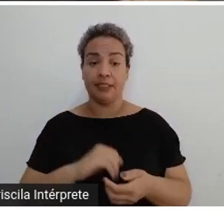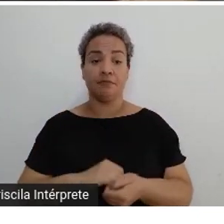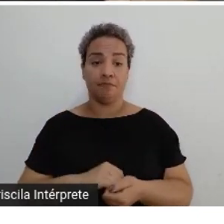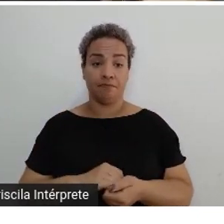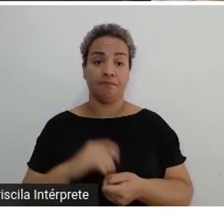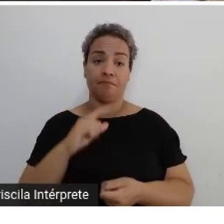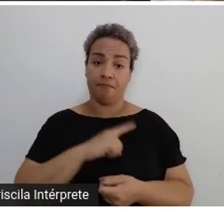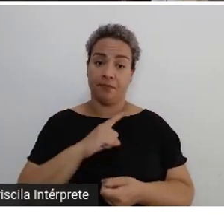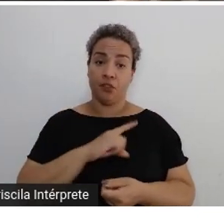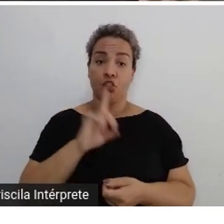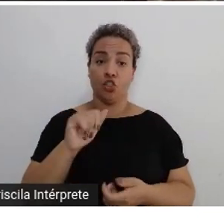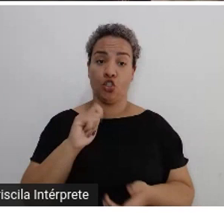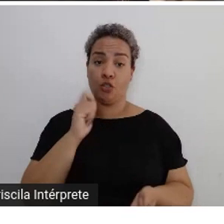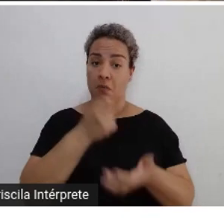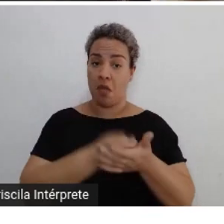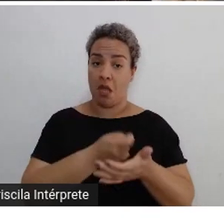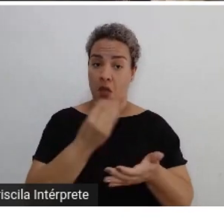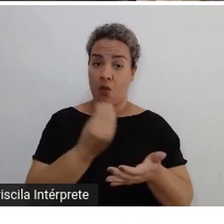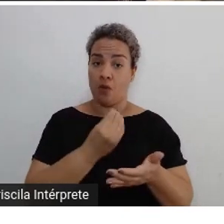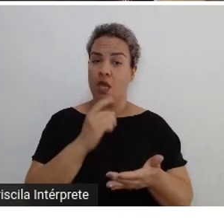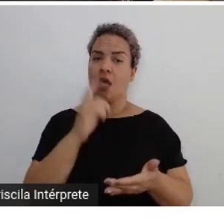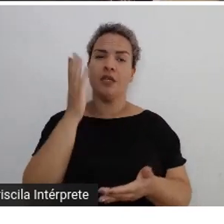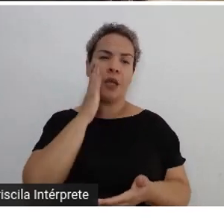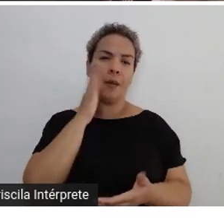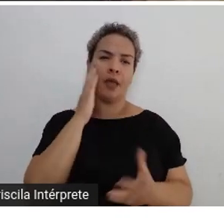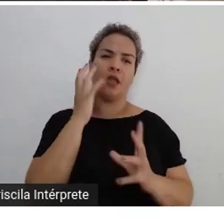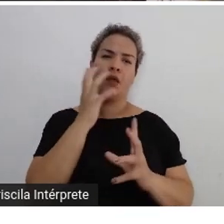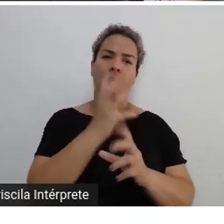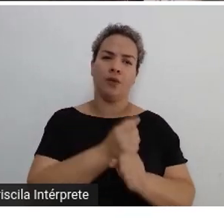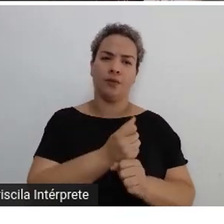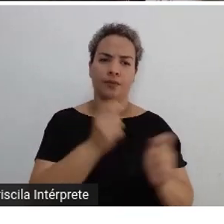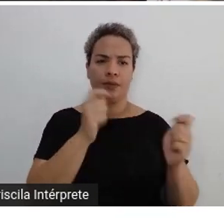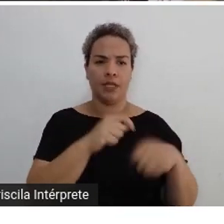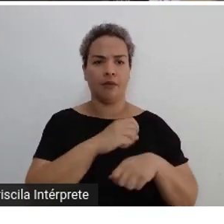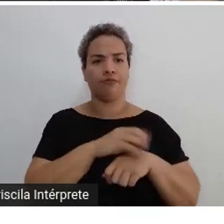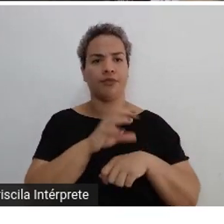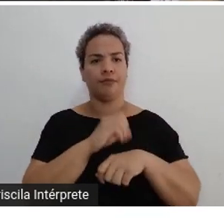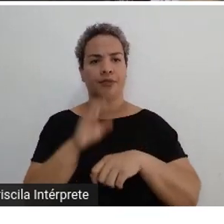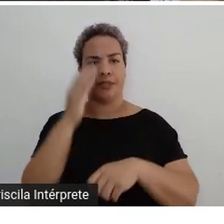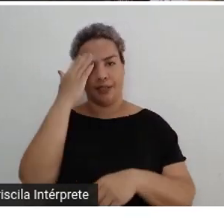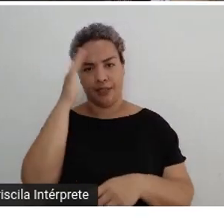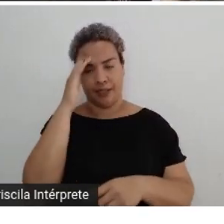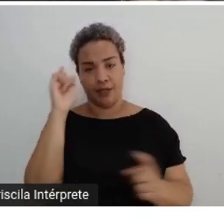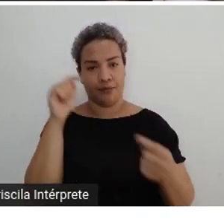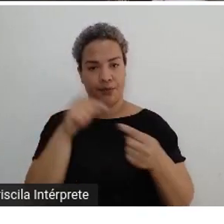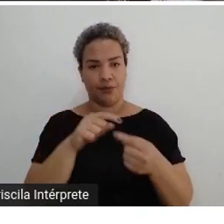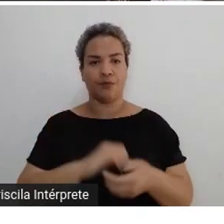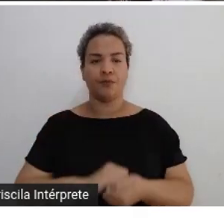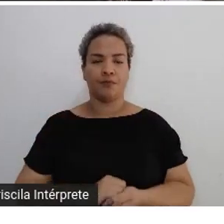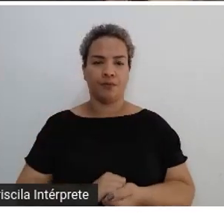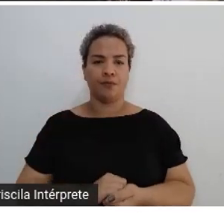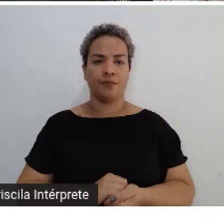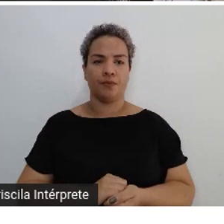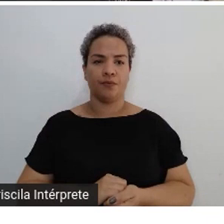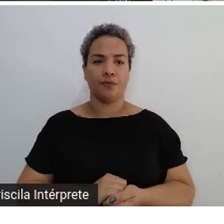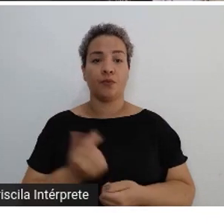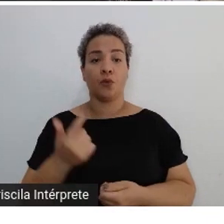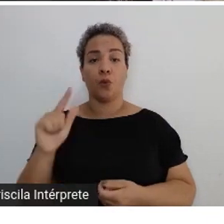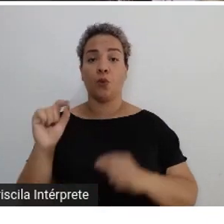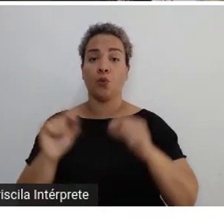qual a data de pagamento. E com isso, ela conseguiu passar a entender essas intenções. Do outro